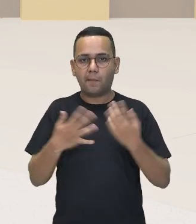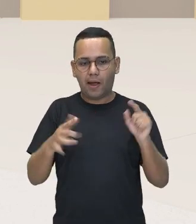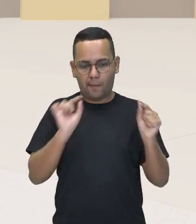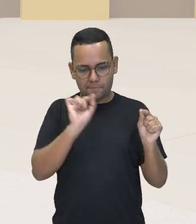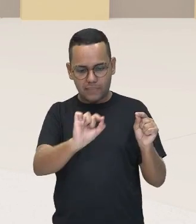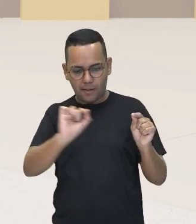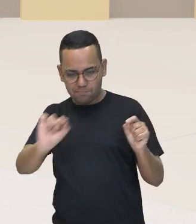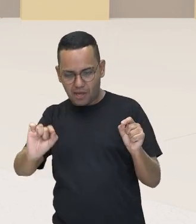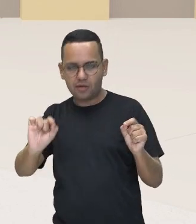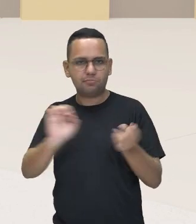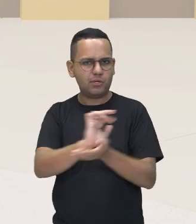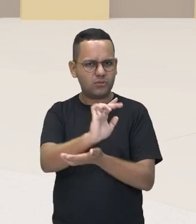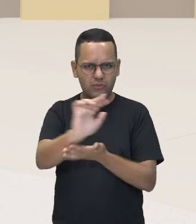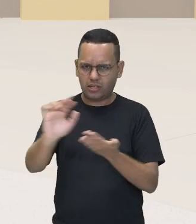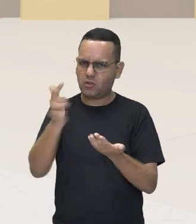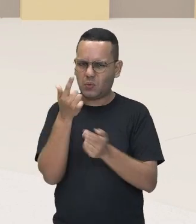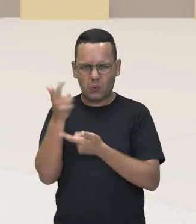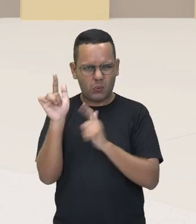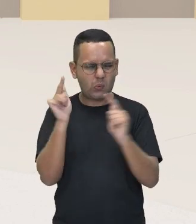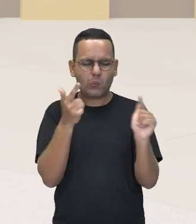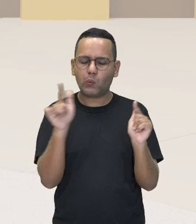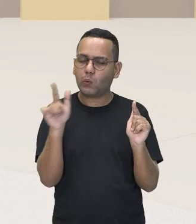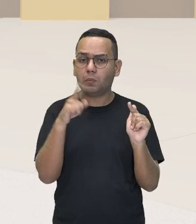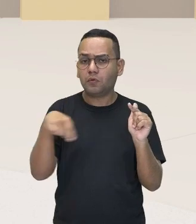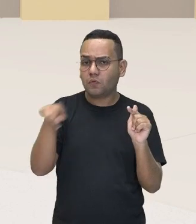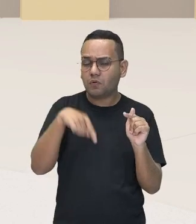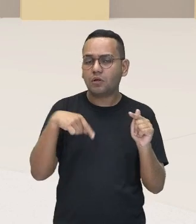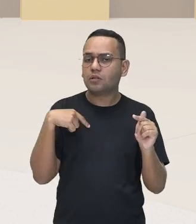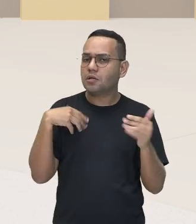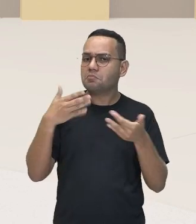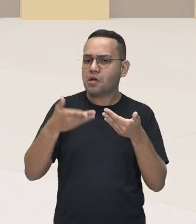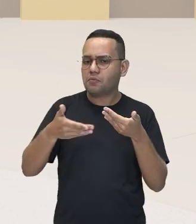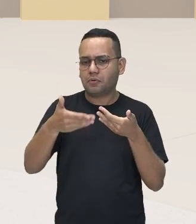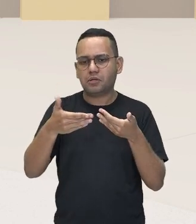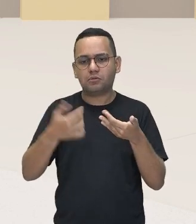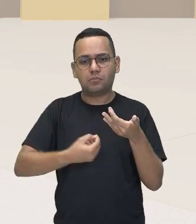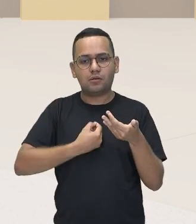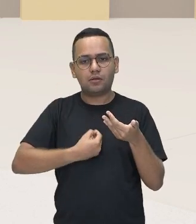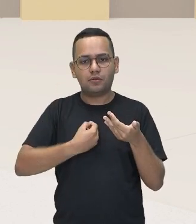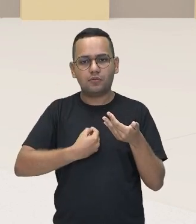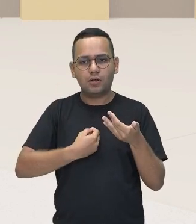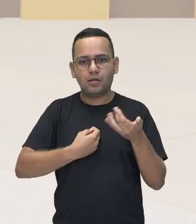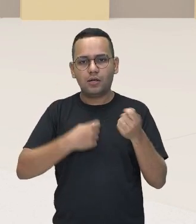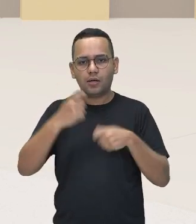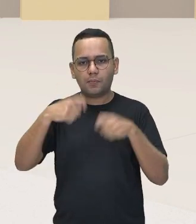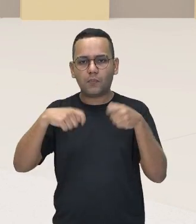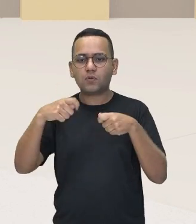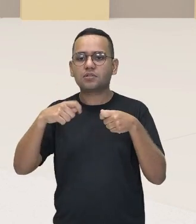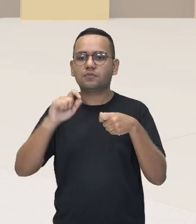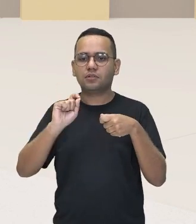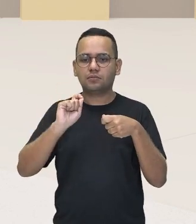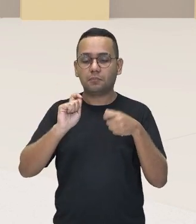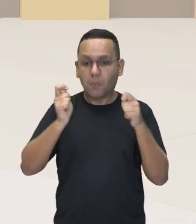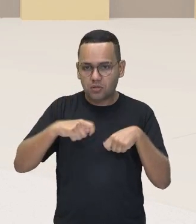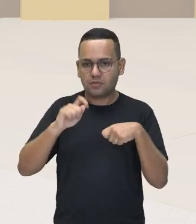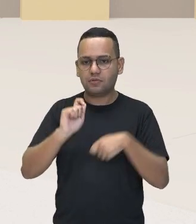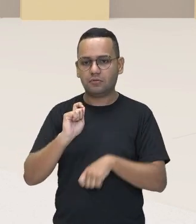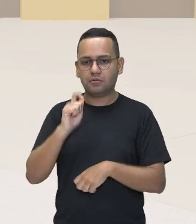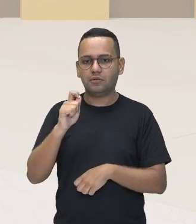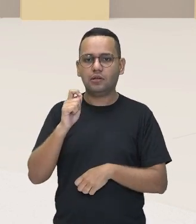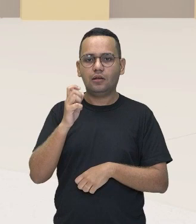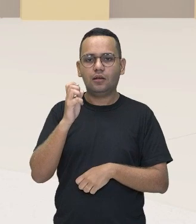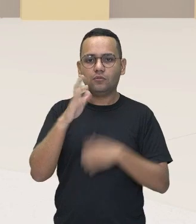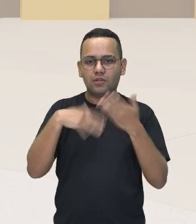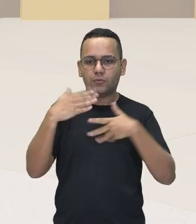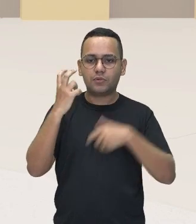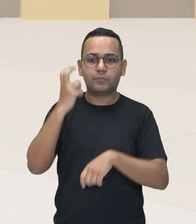faz com que você, ao longo da vida, né, faça aí o seu cabedal cultural. E isso também reflete